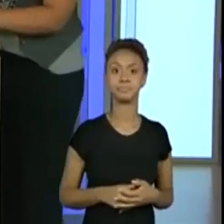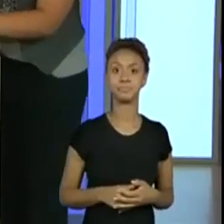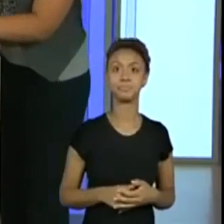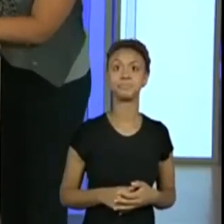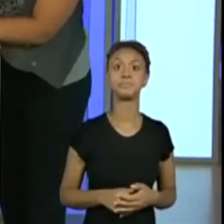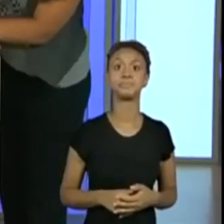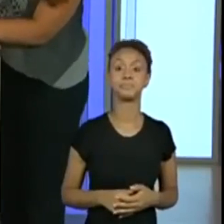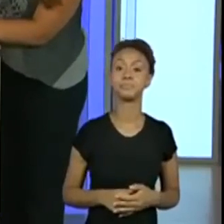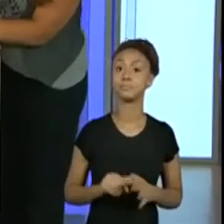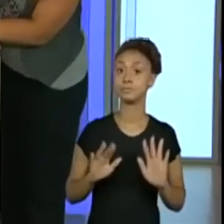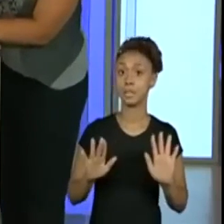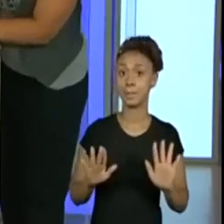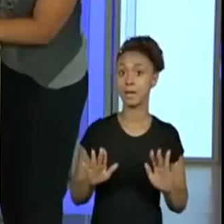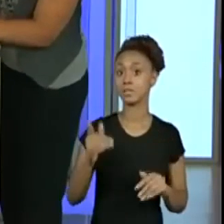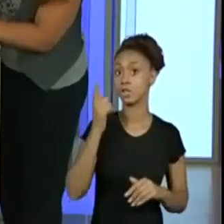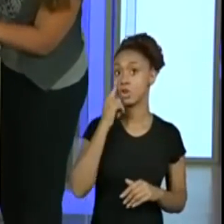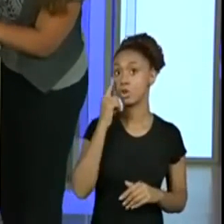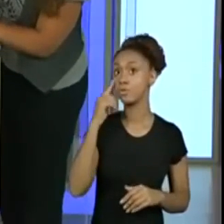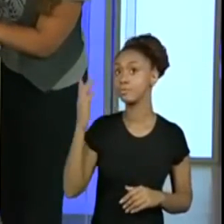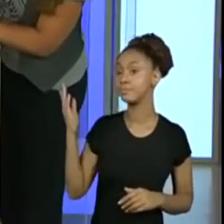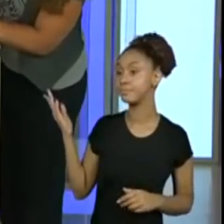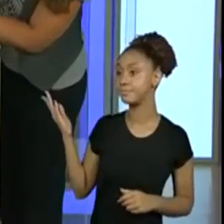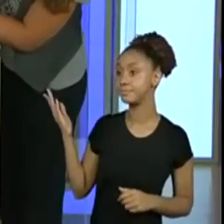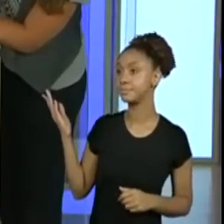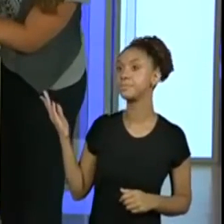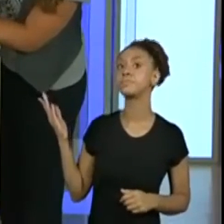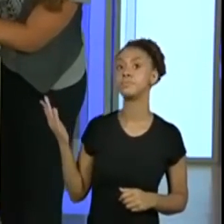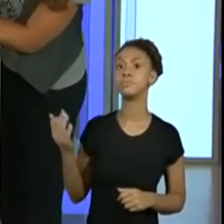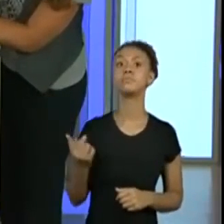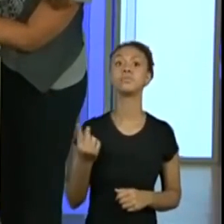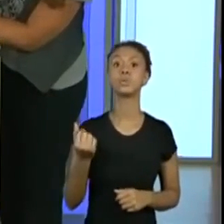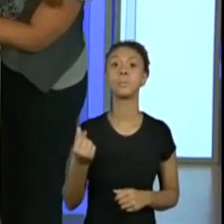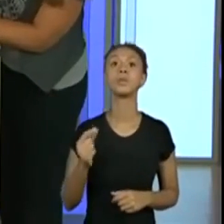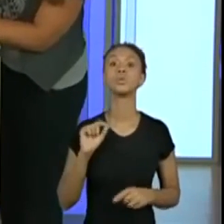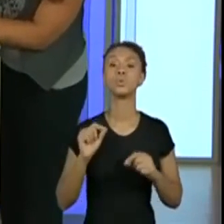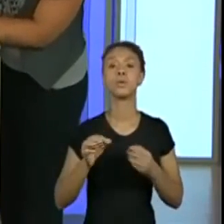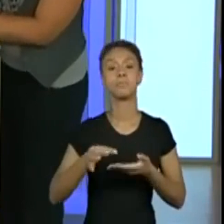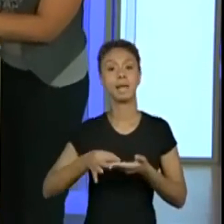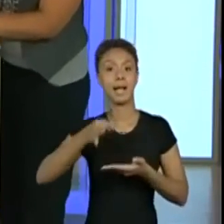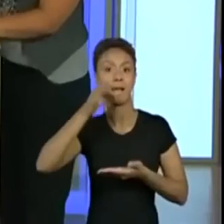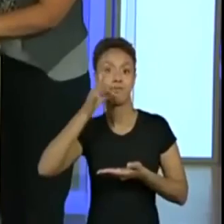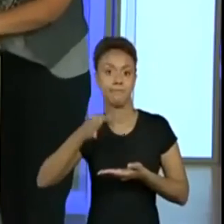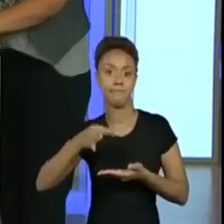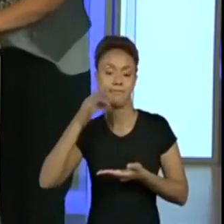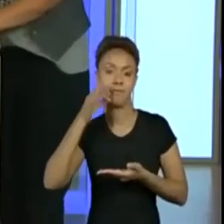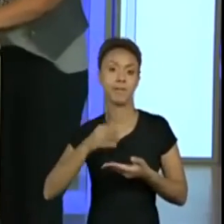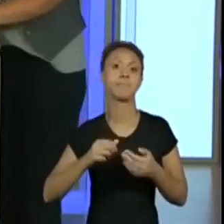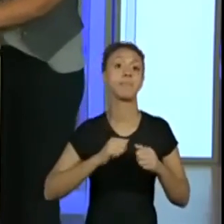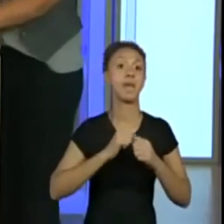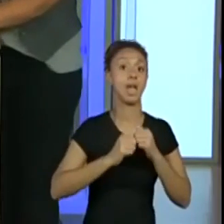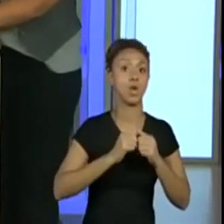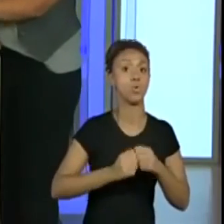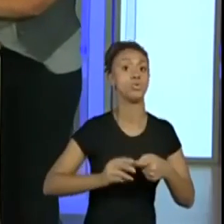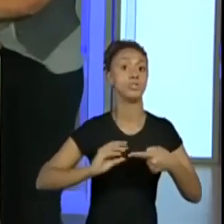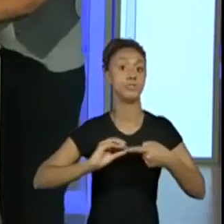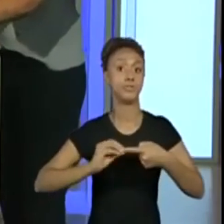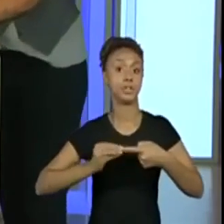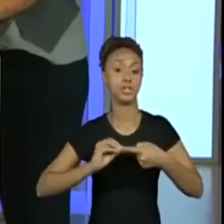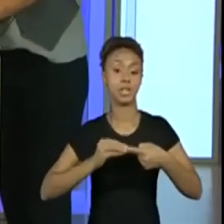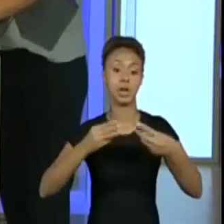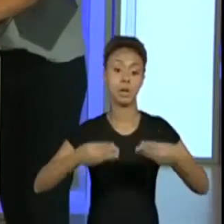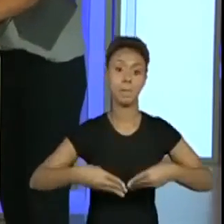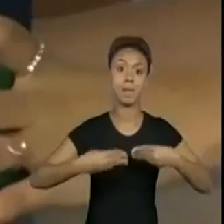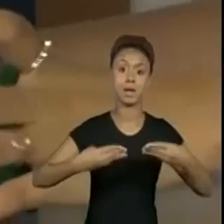lá? Lembrando que aqui, né, são os produtos, são café, arroz, Isso. feijão, macarrão, óleo, pão